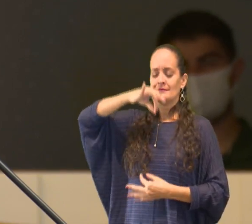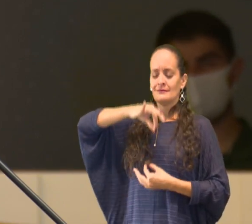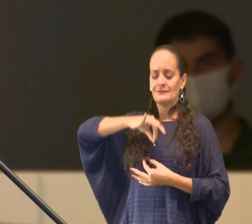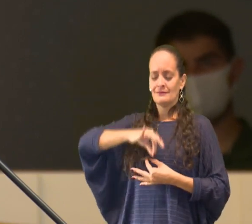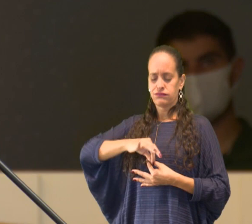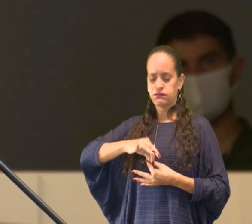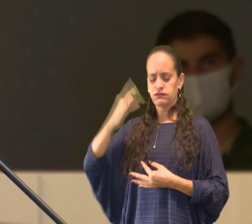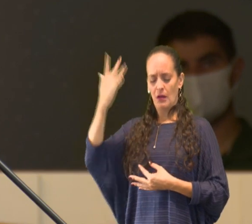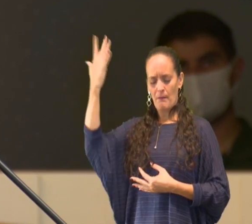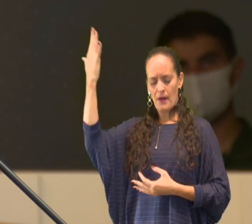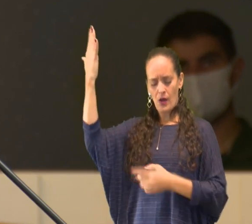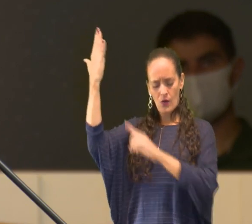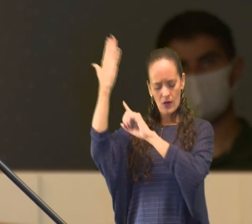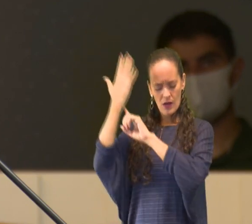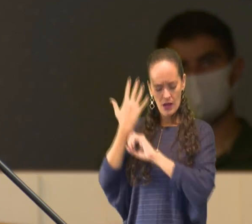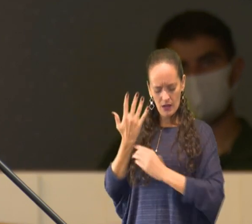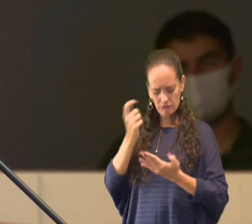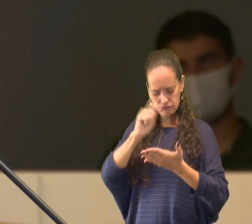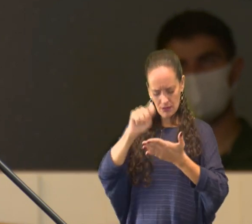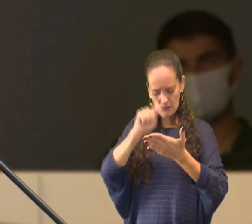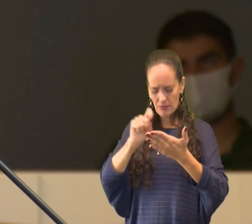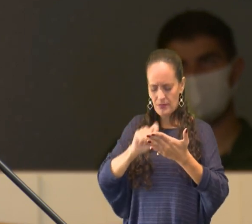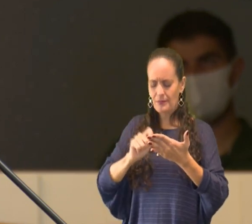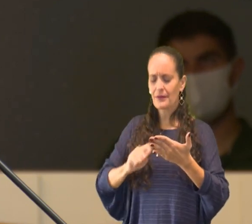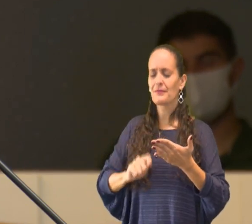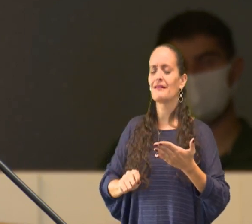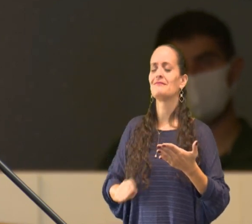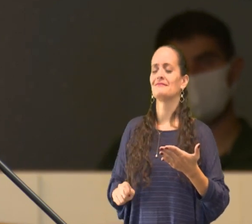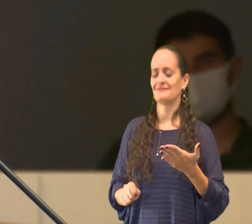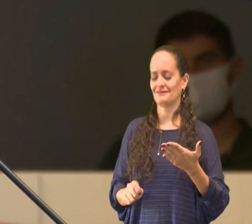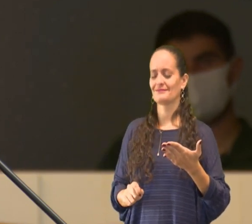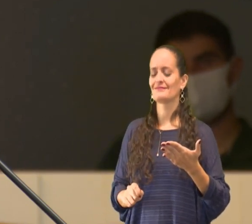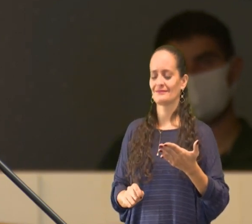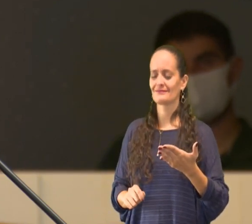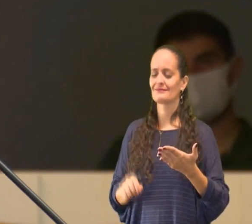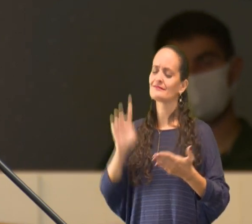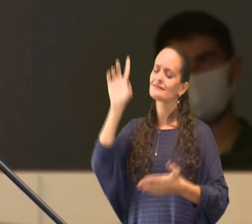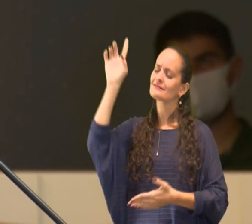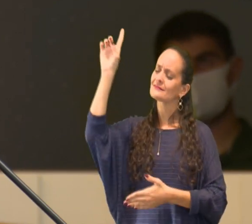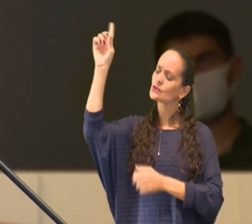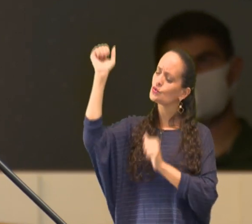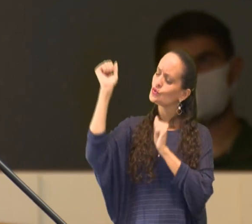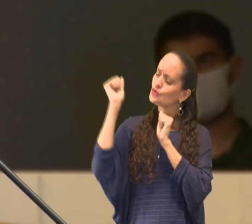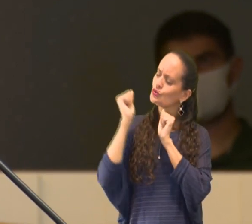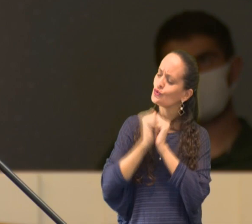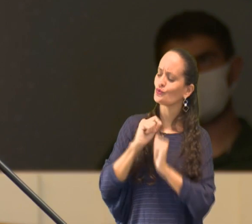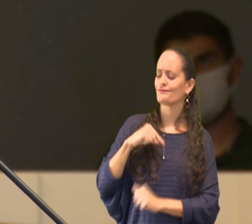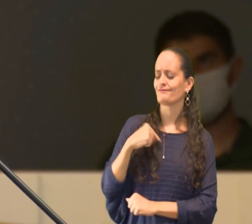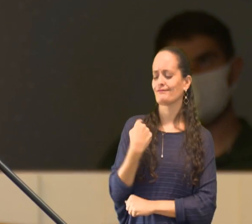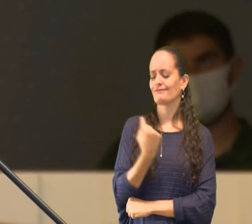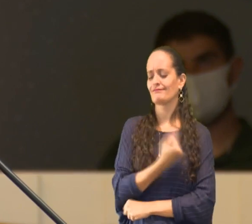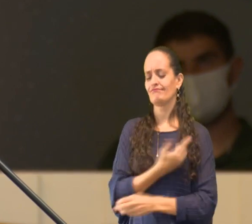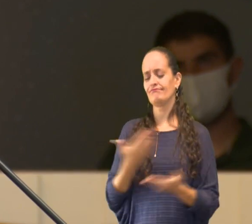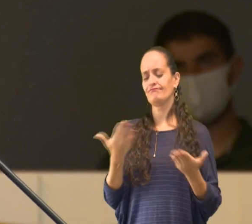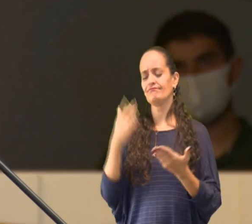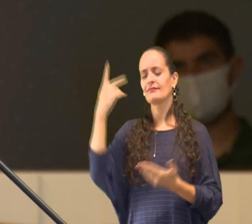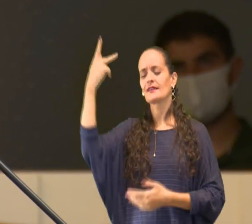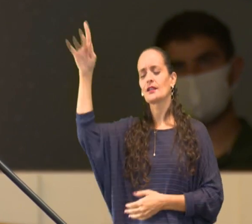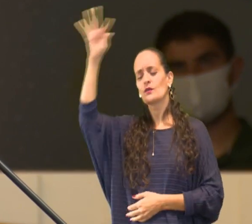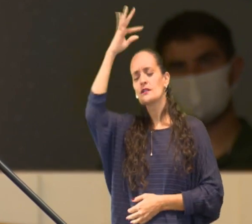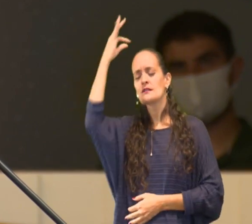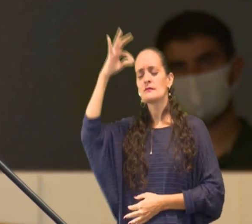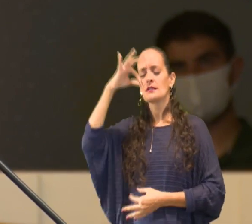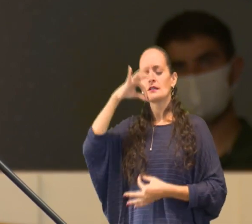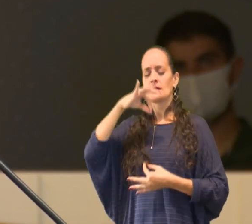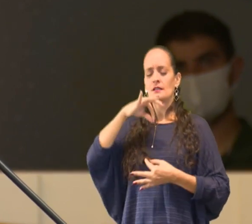instruídos pela mão do Senhor e pelo teu Espírito Santo. Ó Deus, esteja conosco nessa manhã, que o teu Espírito Santo